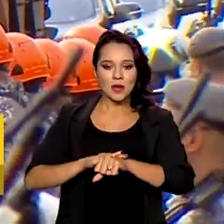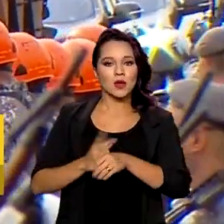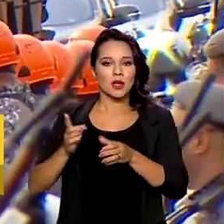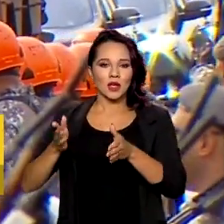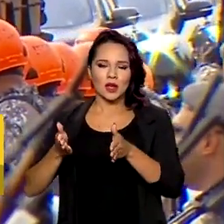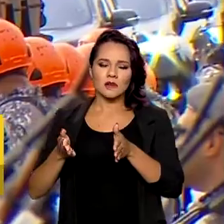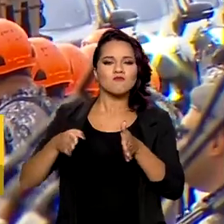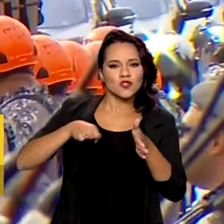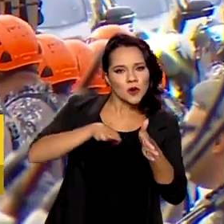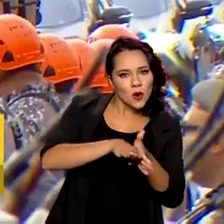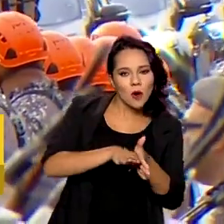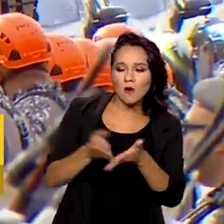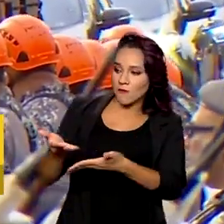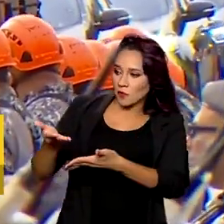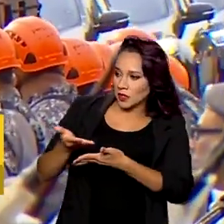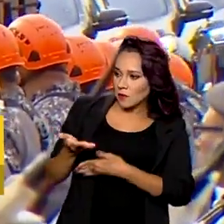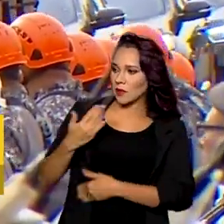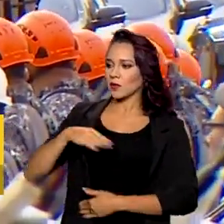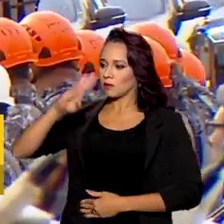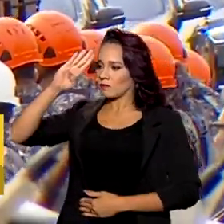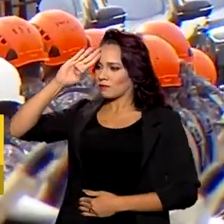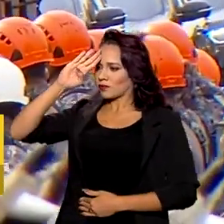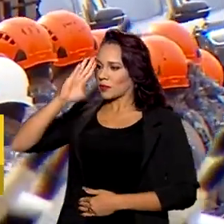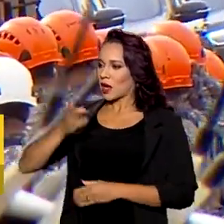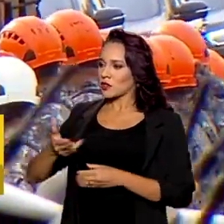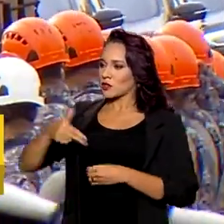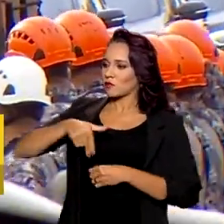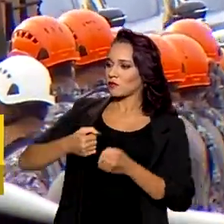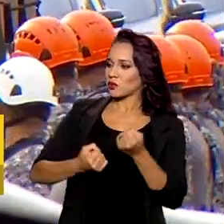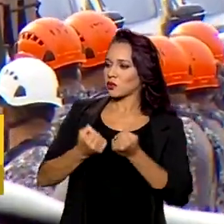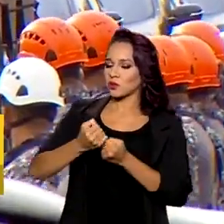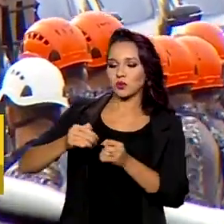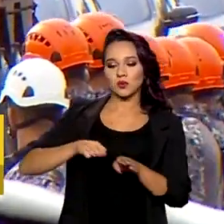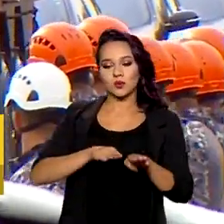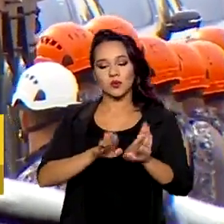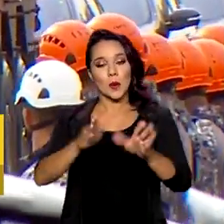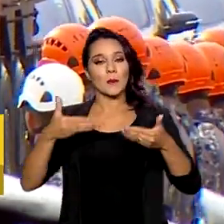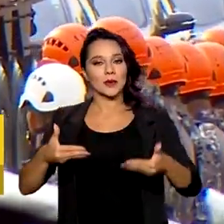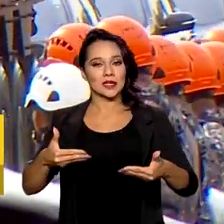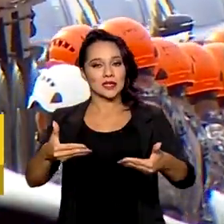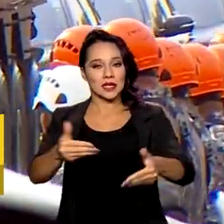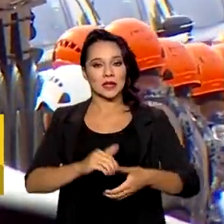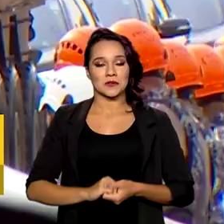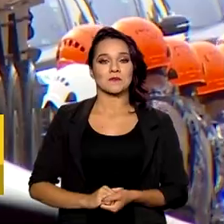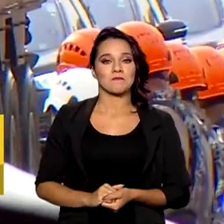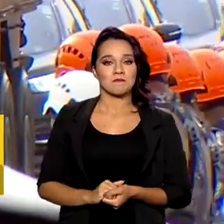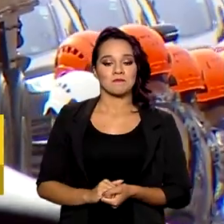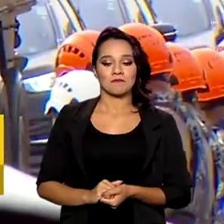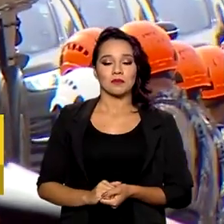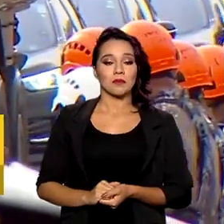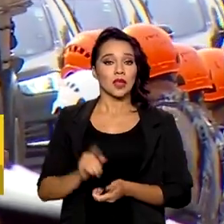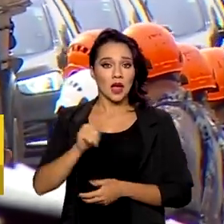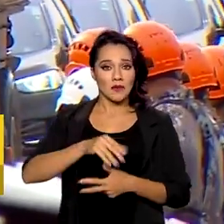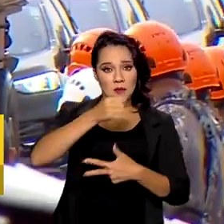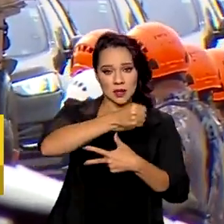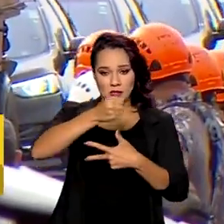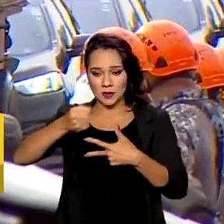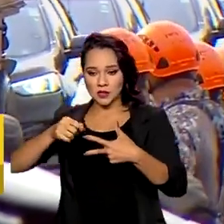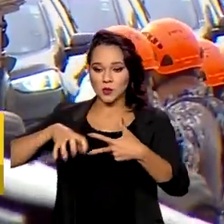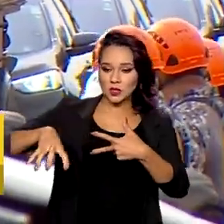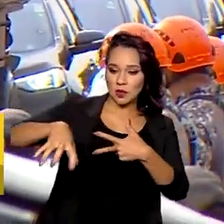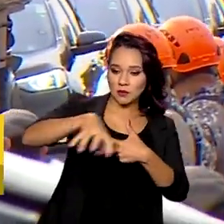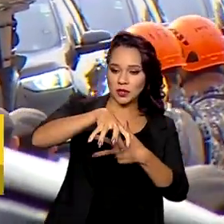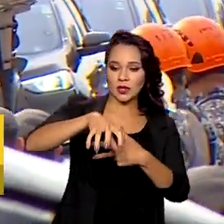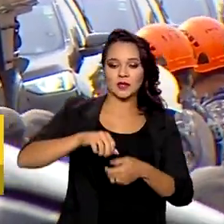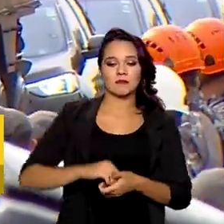desceu, foi recebido e agora ele está subindo rumo aqui à Esplanada dos Ministérios, vai passar pela Praça dos Três Poderes.